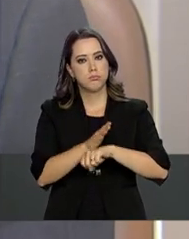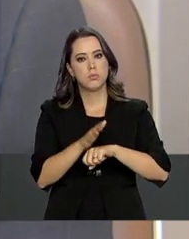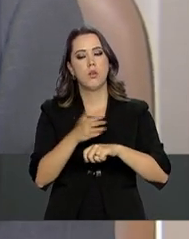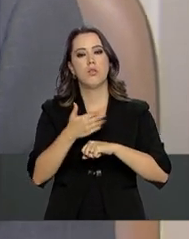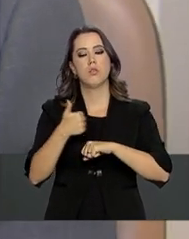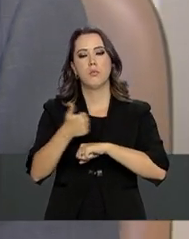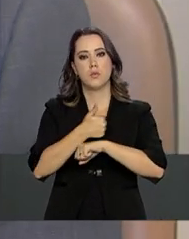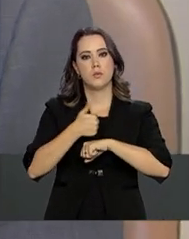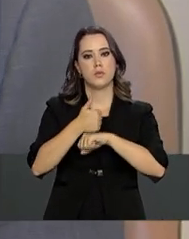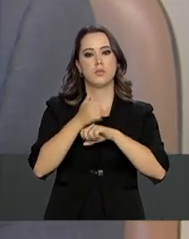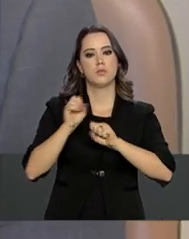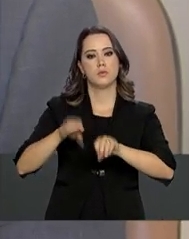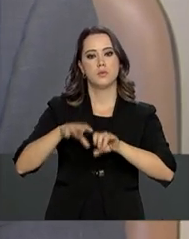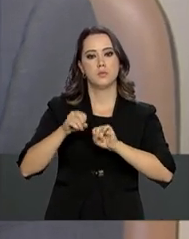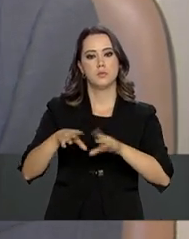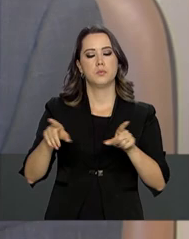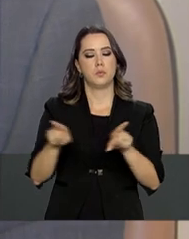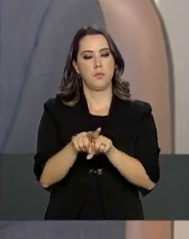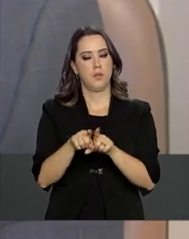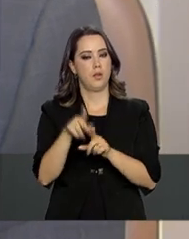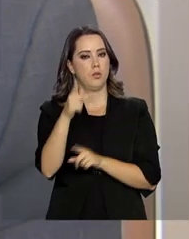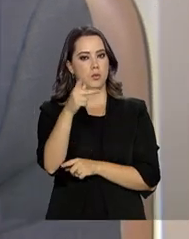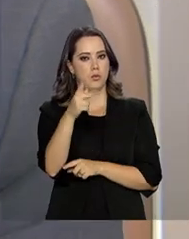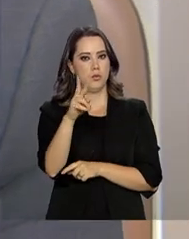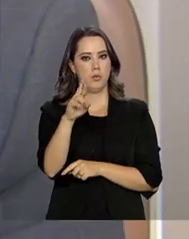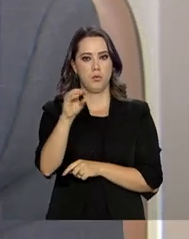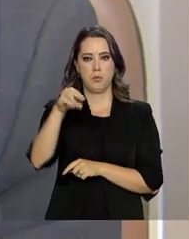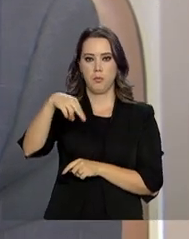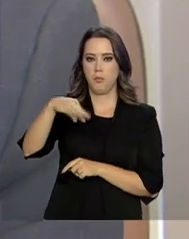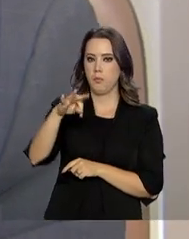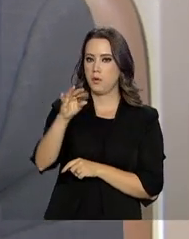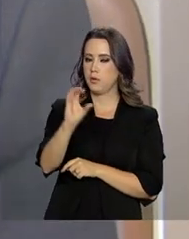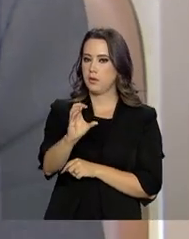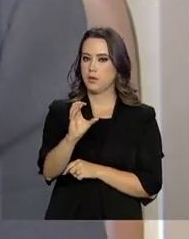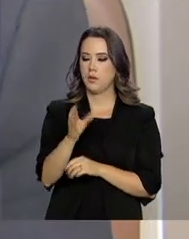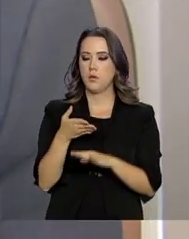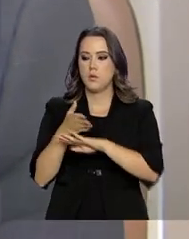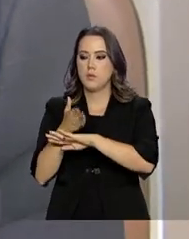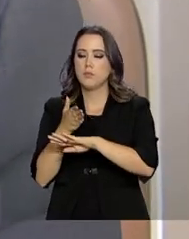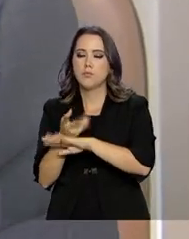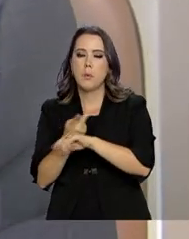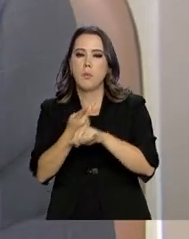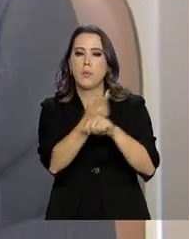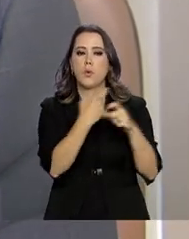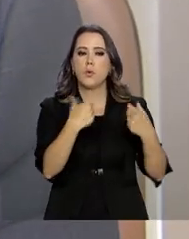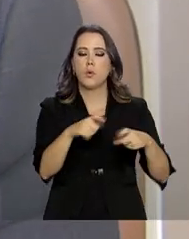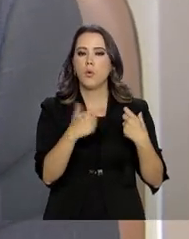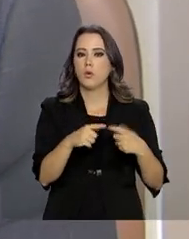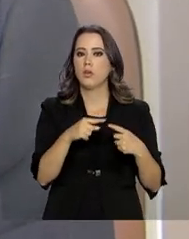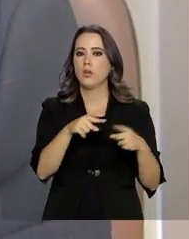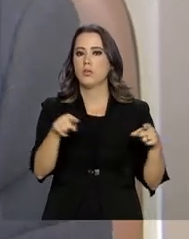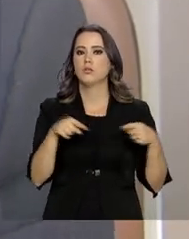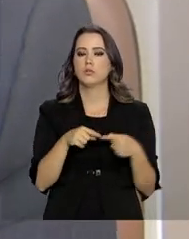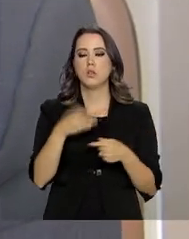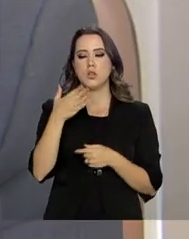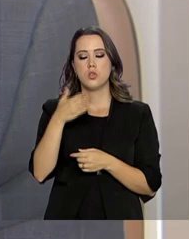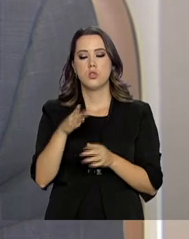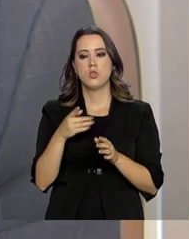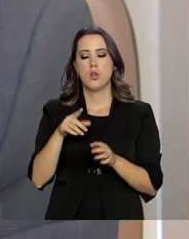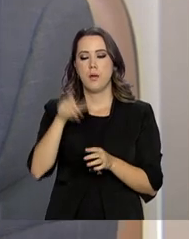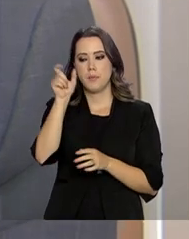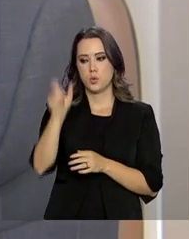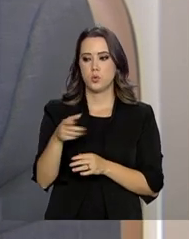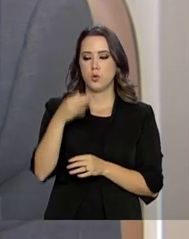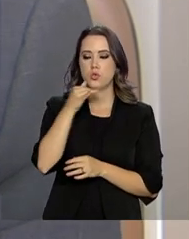cursos do pronatec quando ele vai a unidade o nosso atendente já dirigi ele direciona o